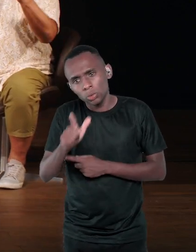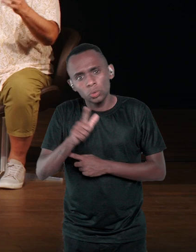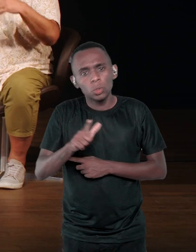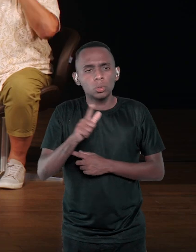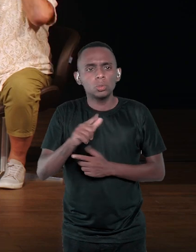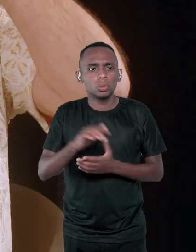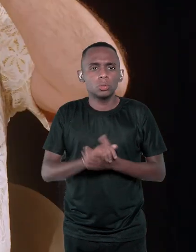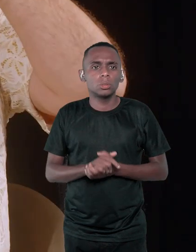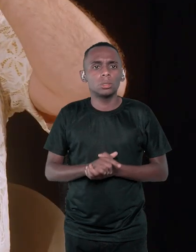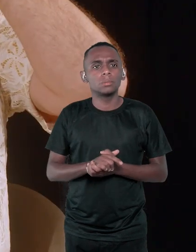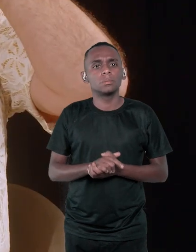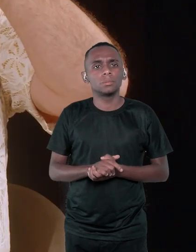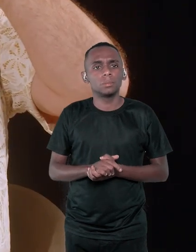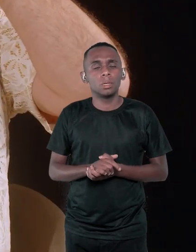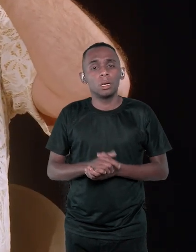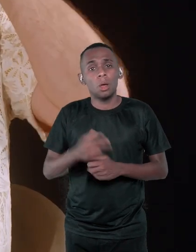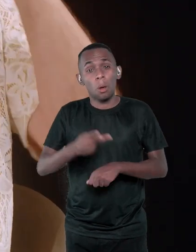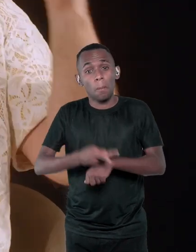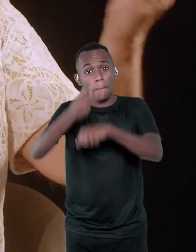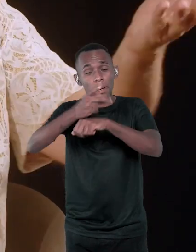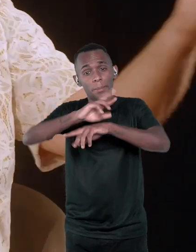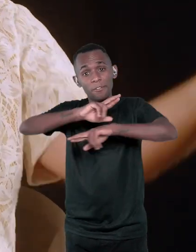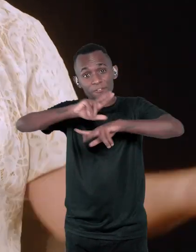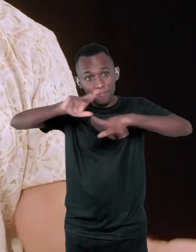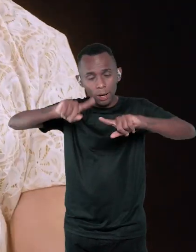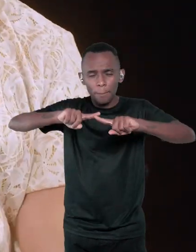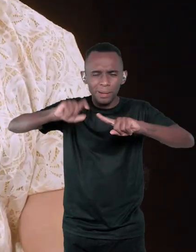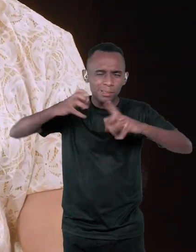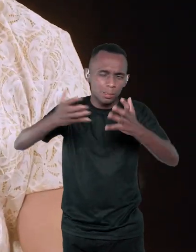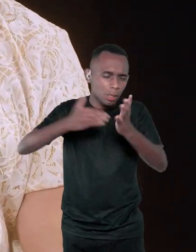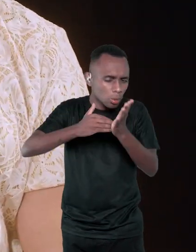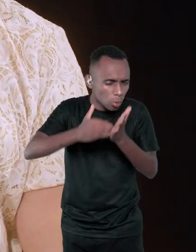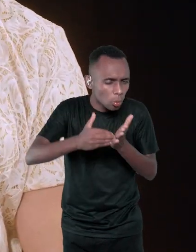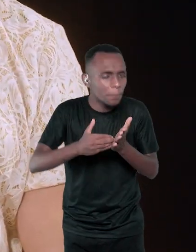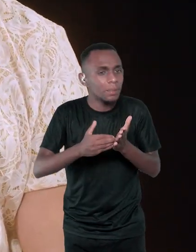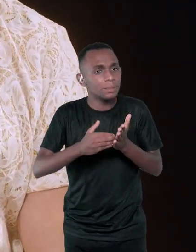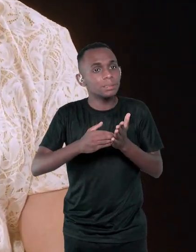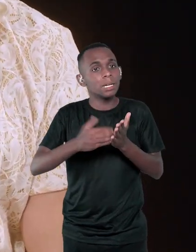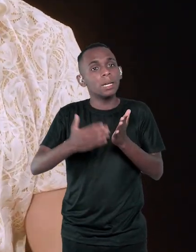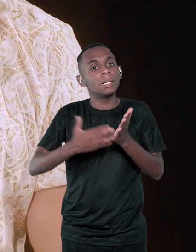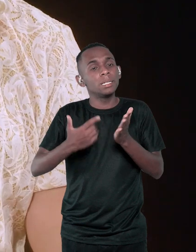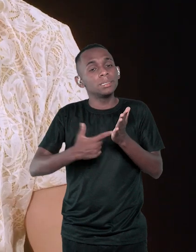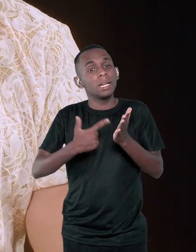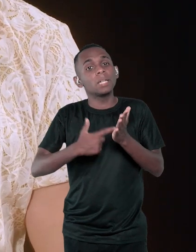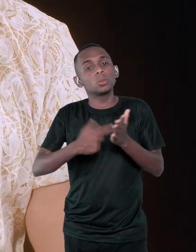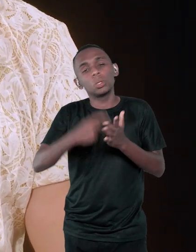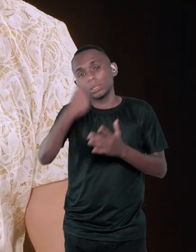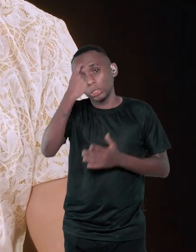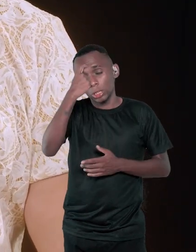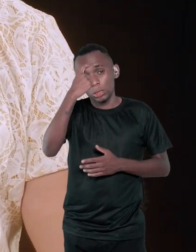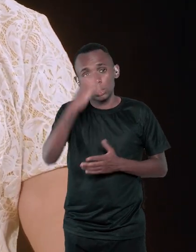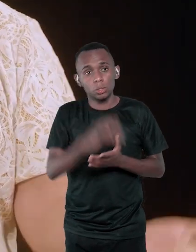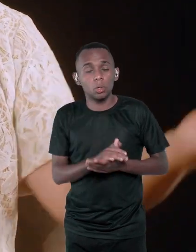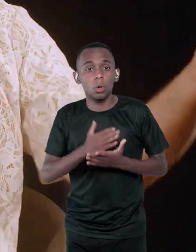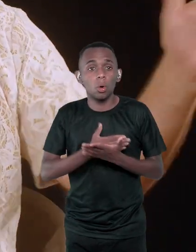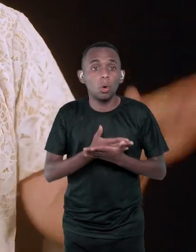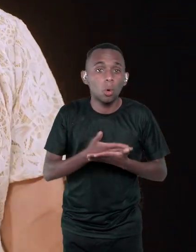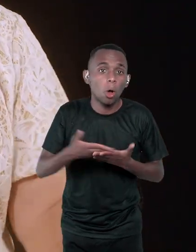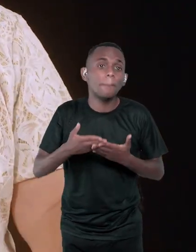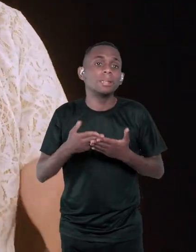os laureados, os mais premiados e tudo, mas se você quiser uma introdução à literatura indiana, começa